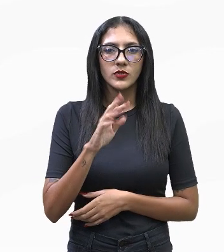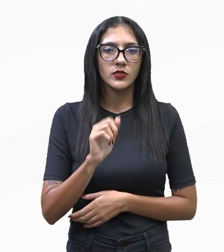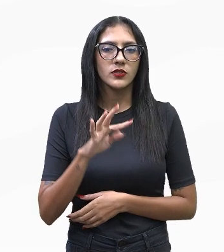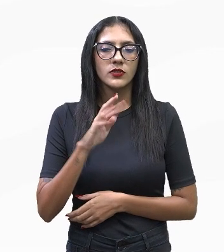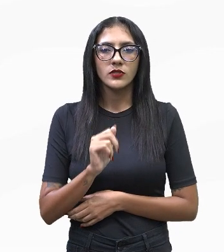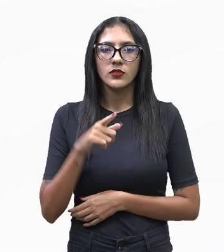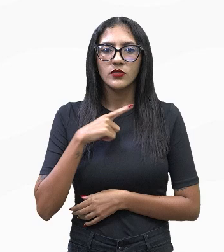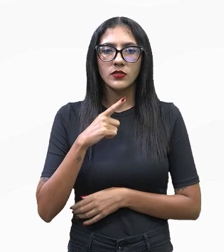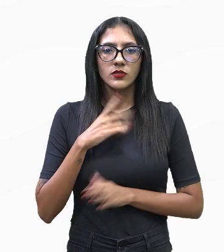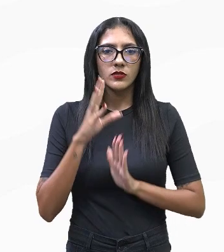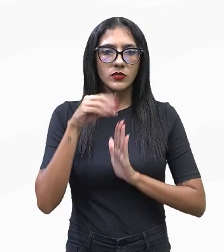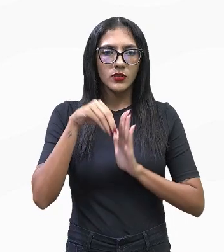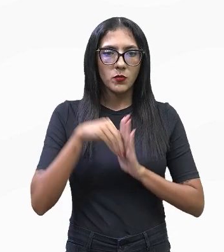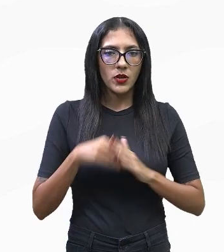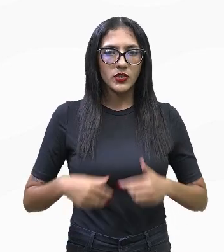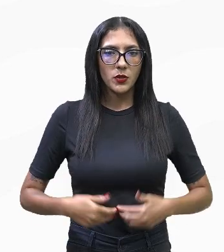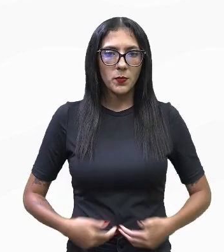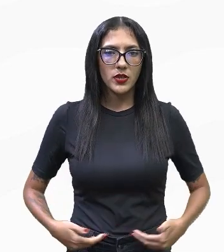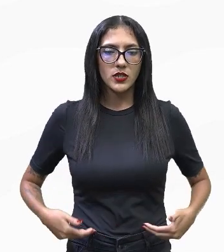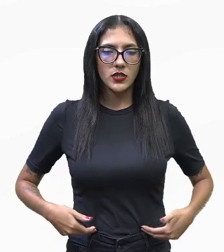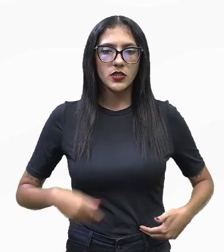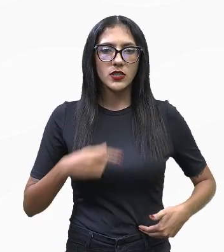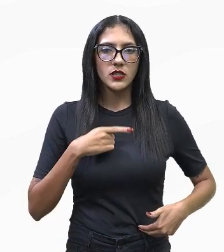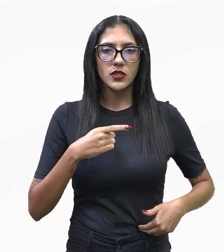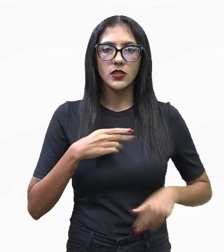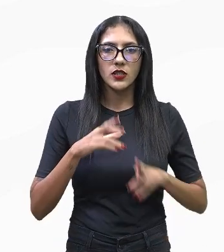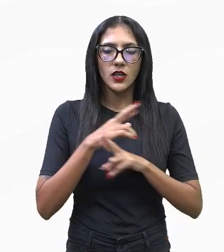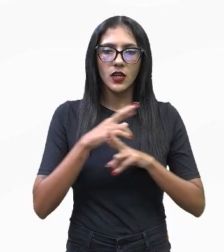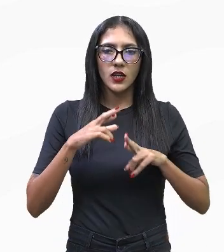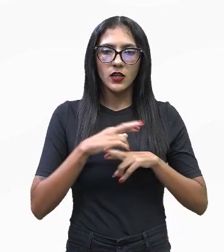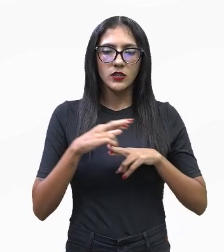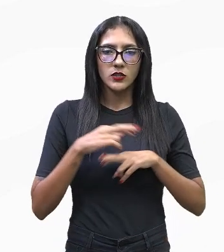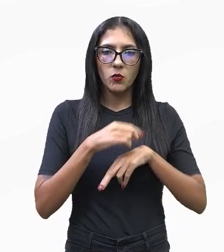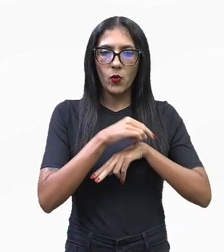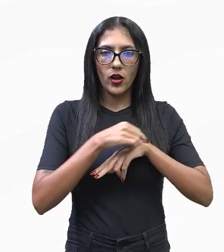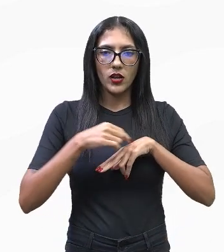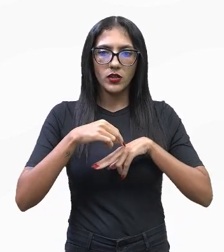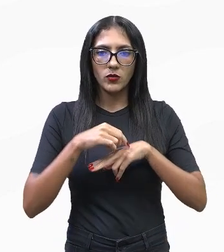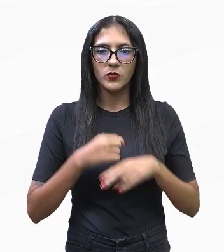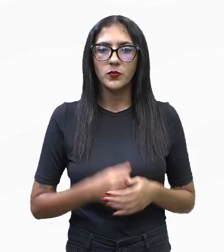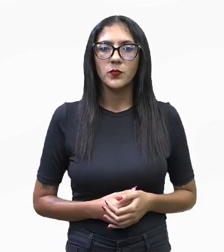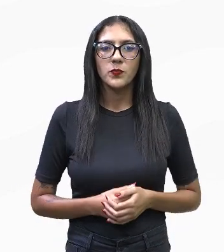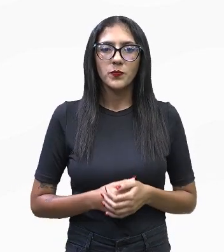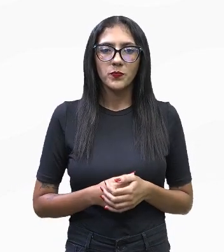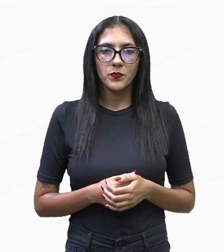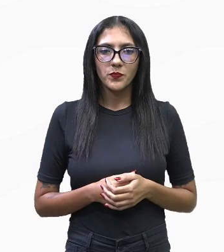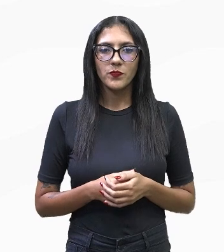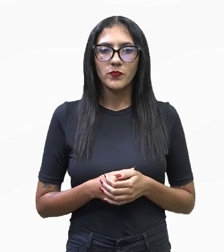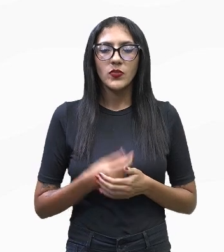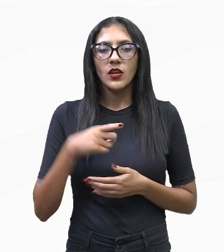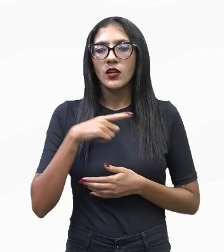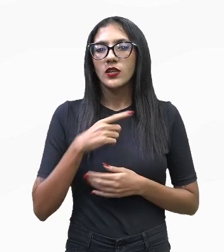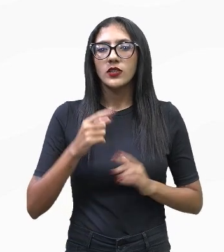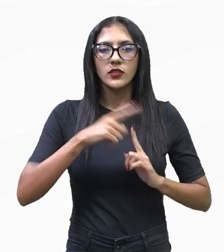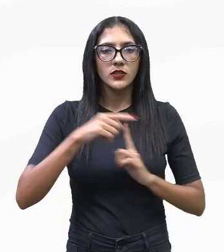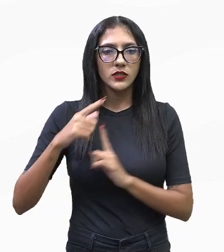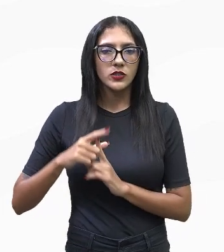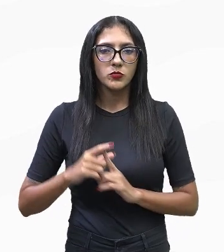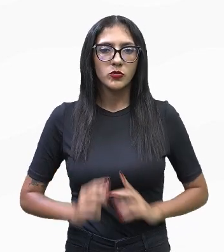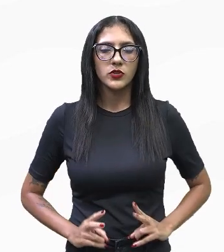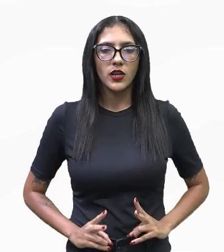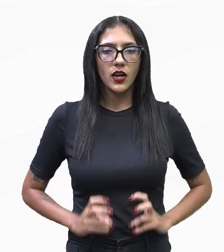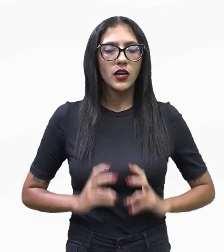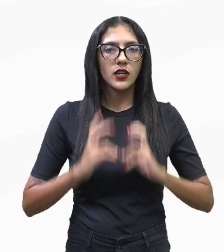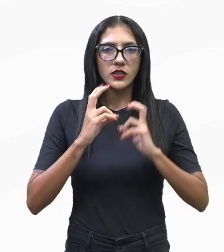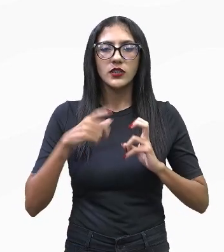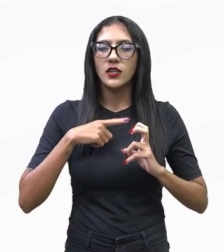glândula localizada abaixo da bexiga e que envolve a uretra. Então, esse câncer, né, de próstata,